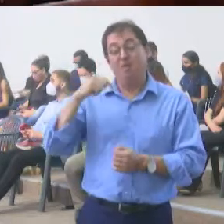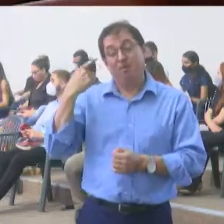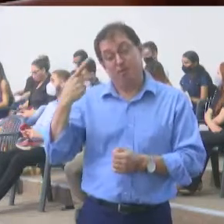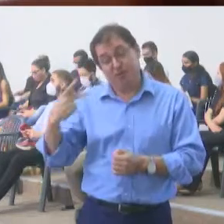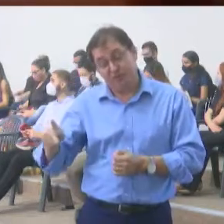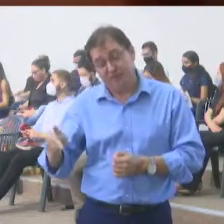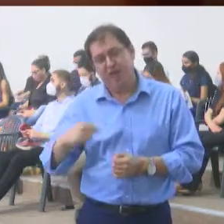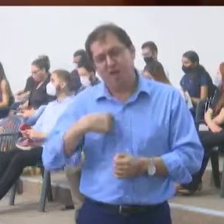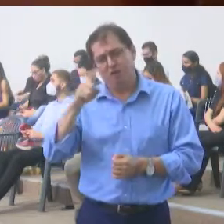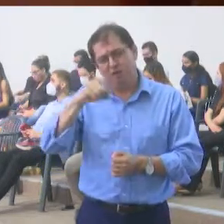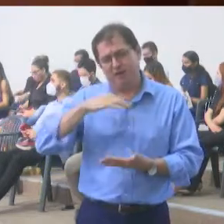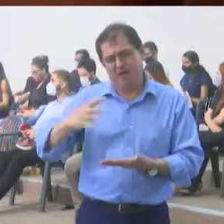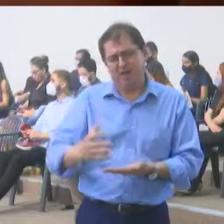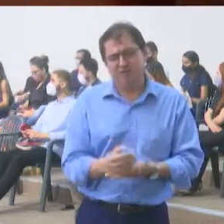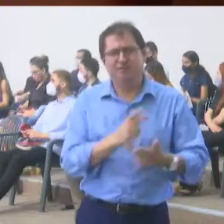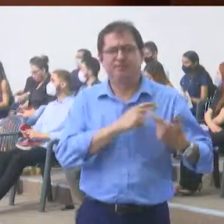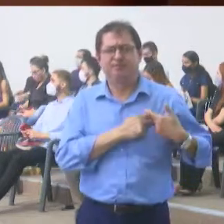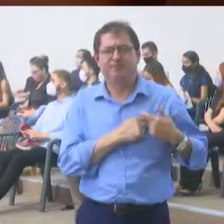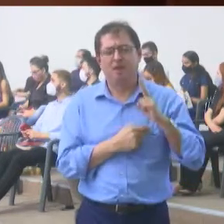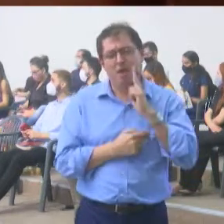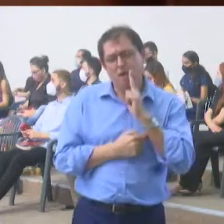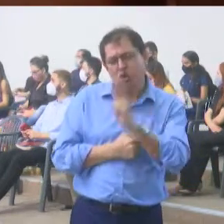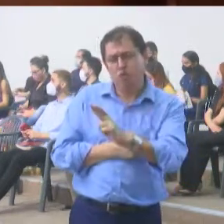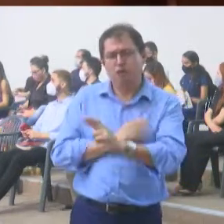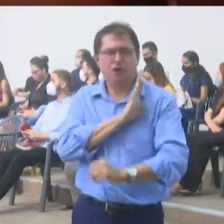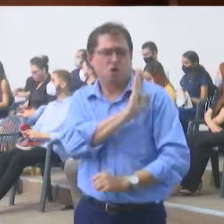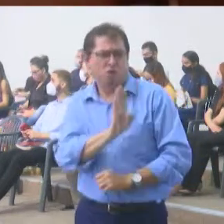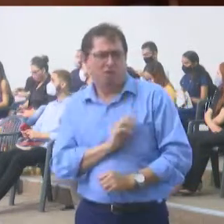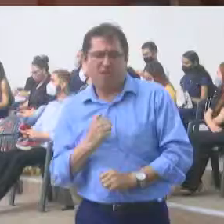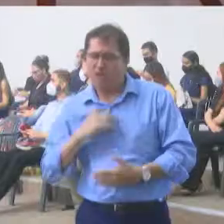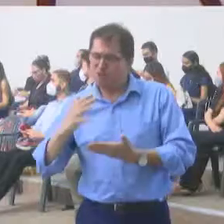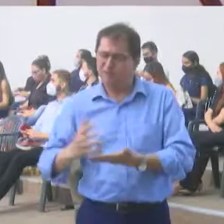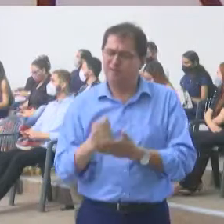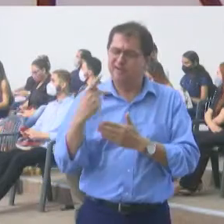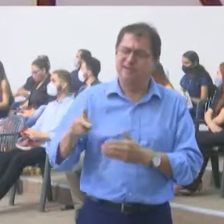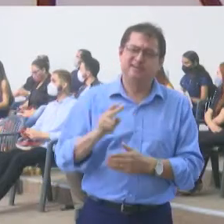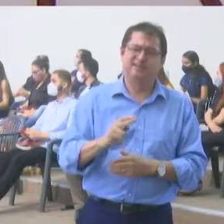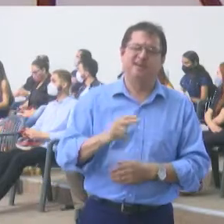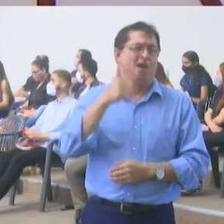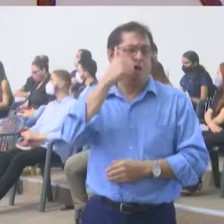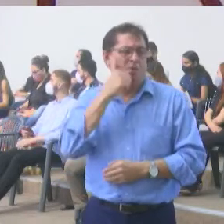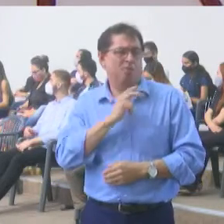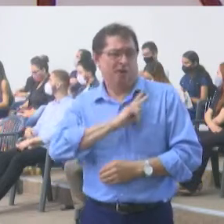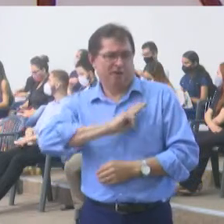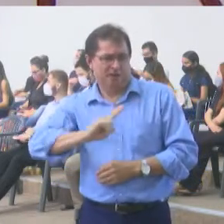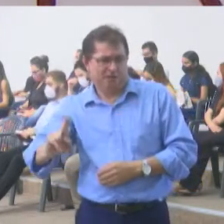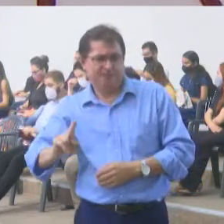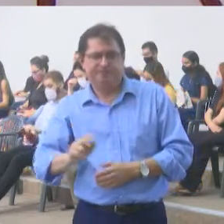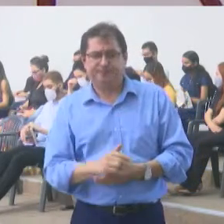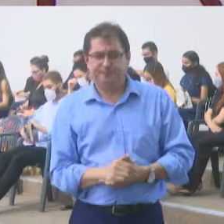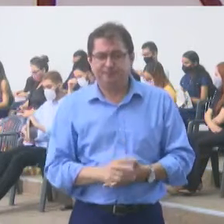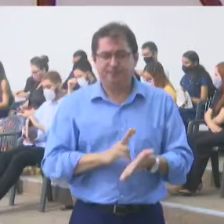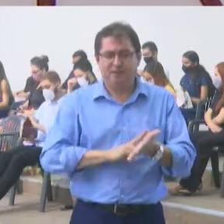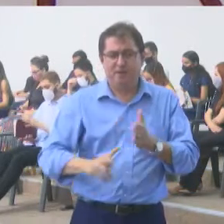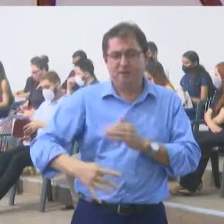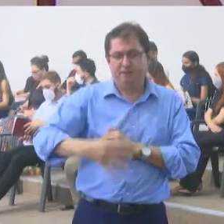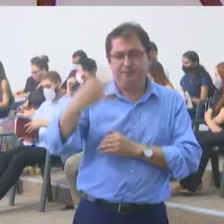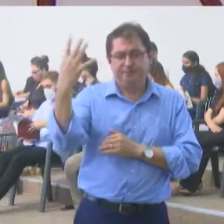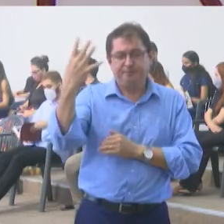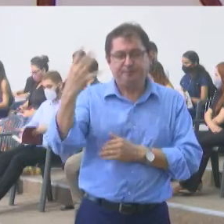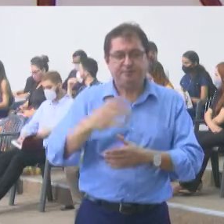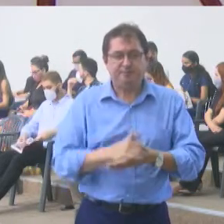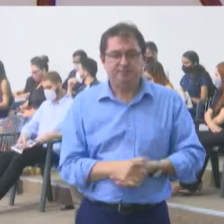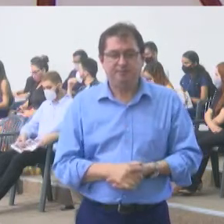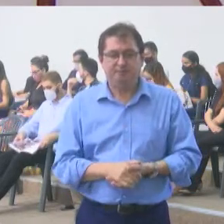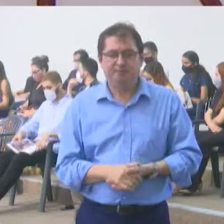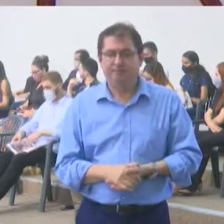ti. Respondeu ele: eu a resgatarei. Dê uma olhadinha na sua Bíblia aí, a primeira linha do versículo 4. Ele está dizendo: estou te informando,